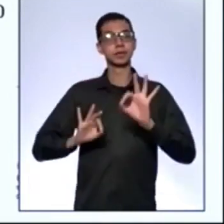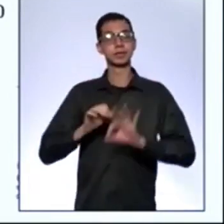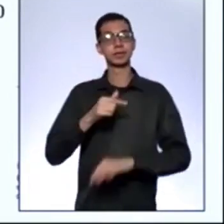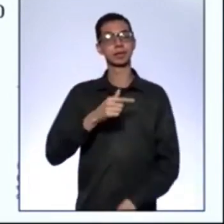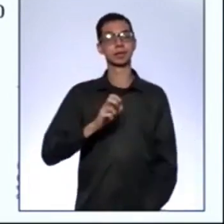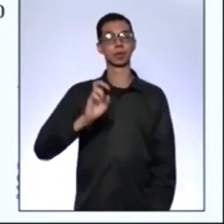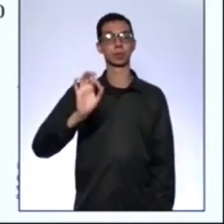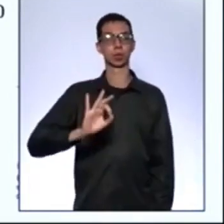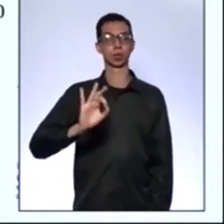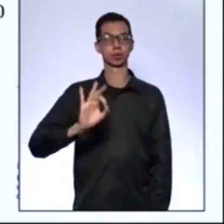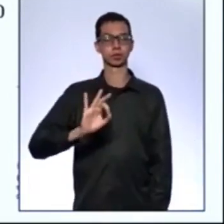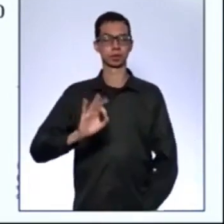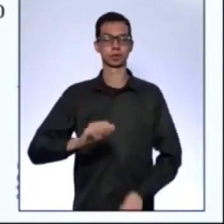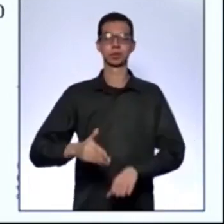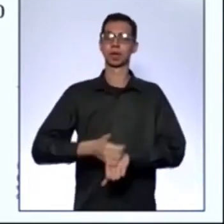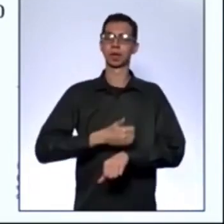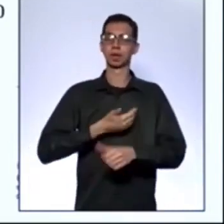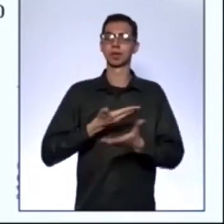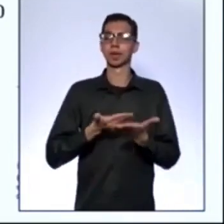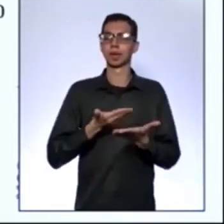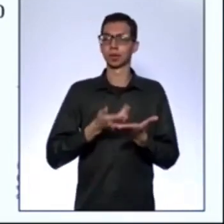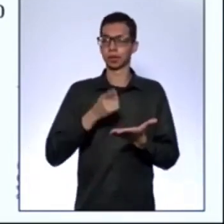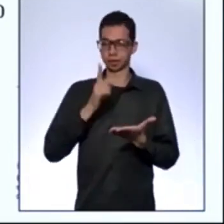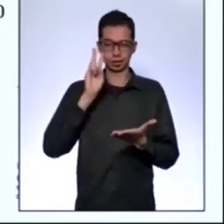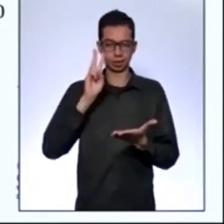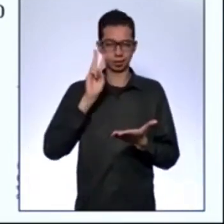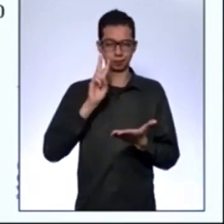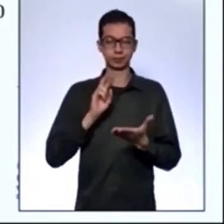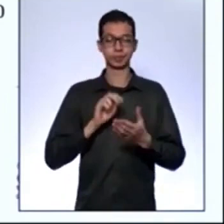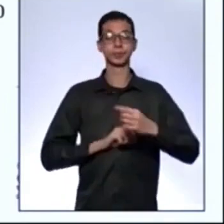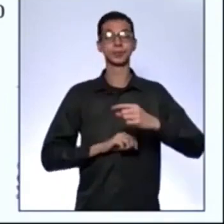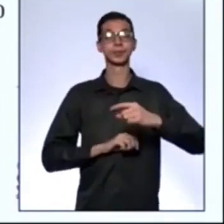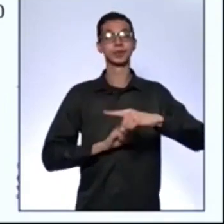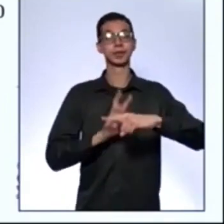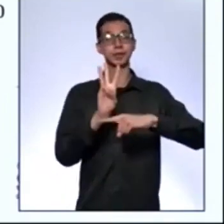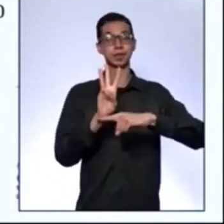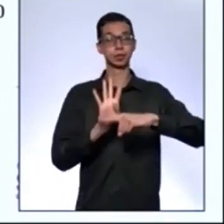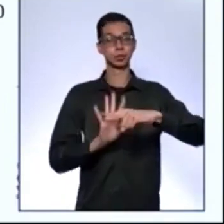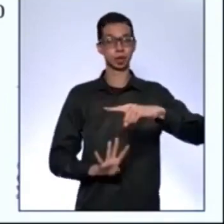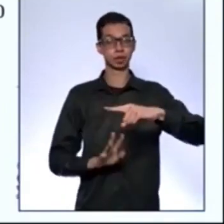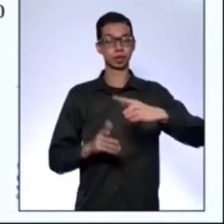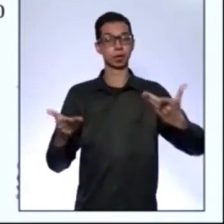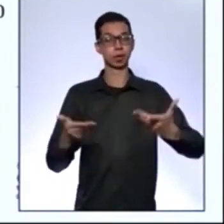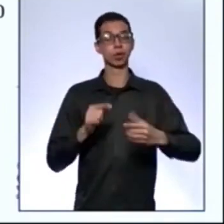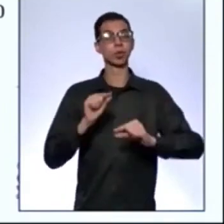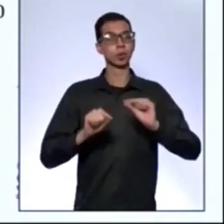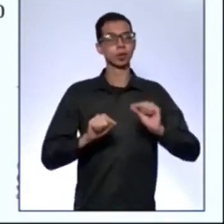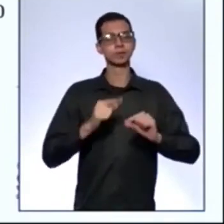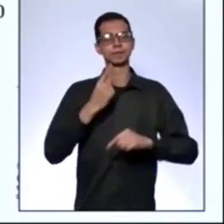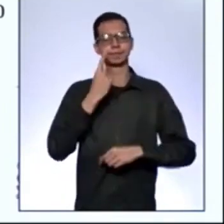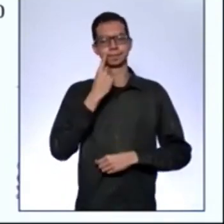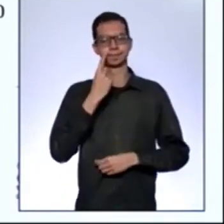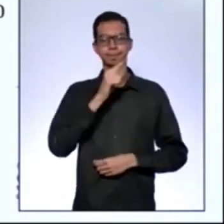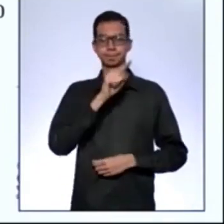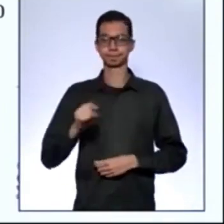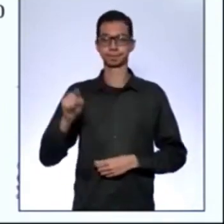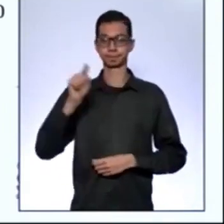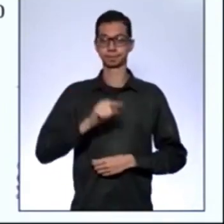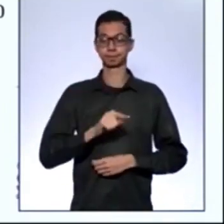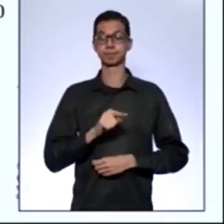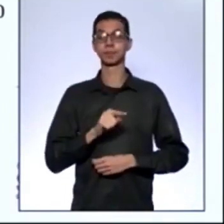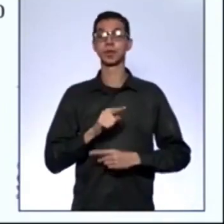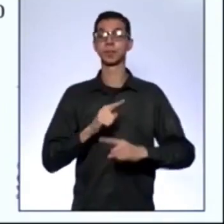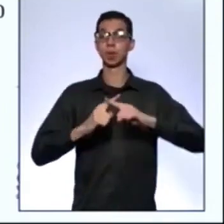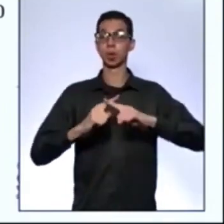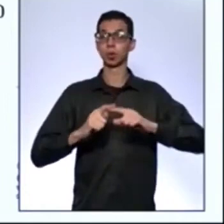cento lá no começo da aula quando começo da aula 3 quartos e aí você multiplica em Cruz dá para simplificar